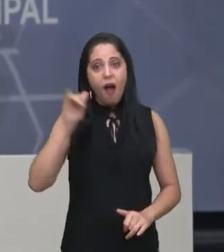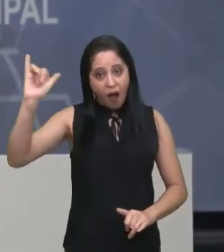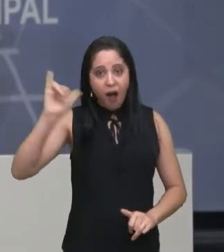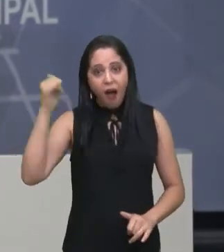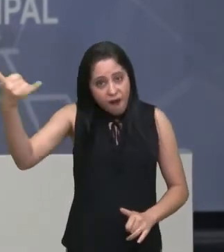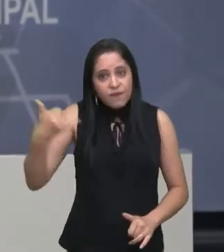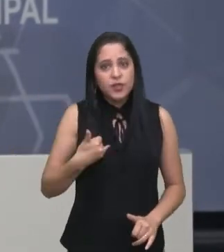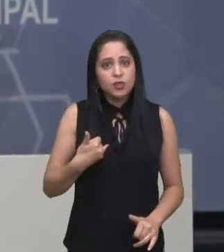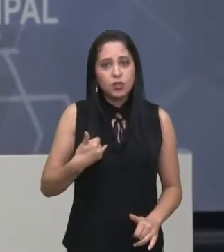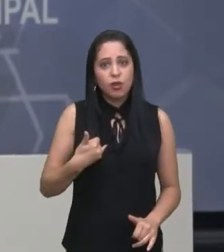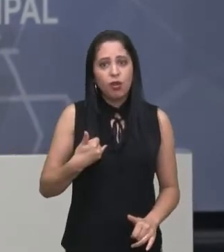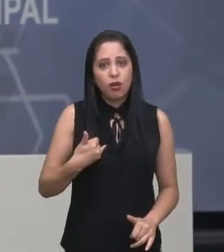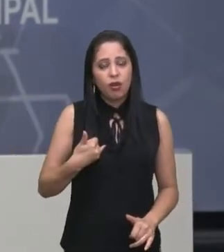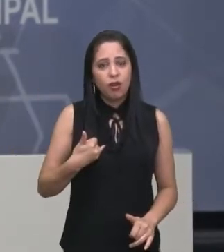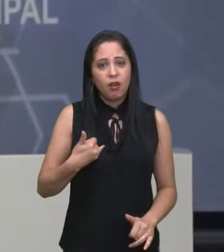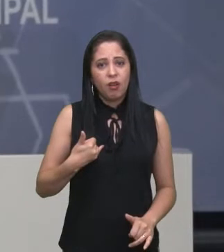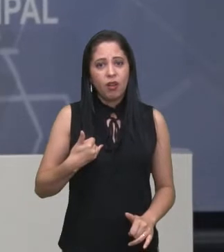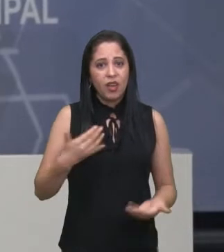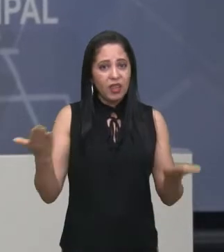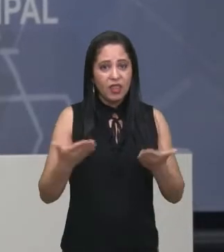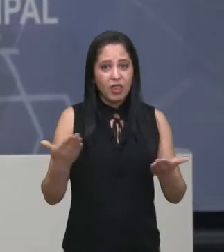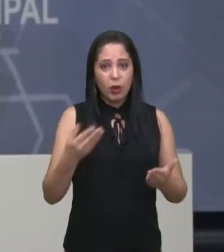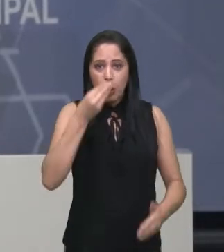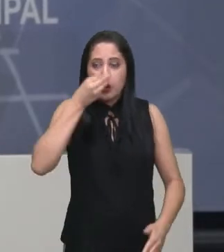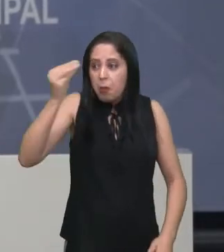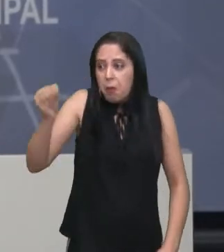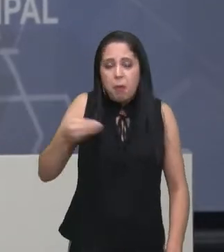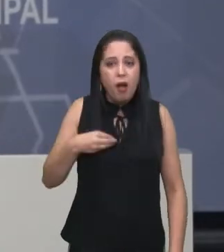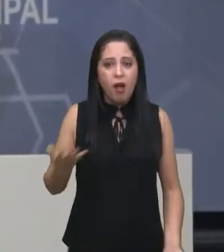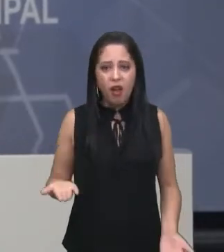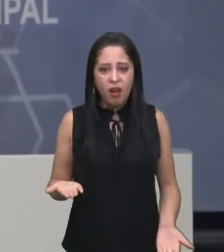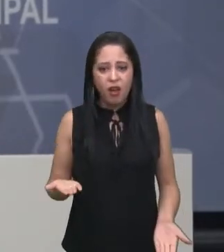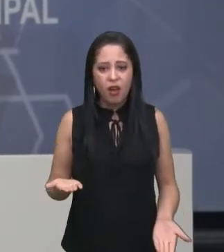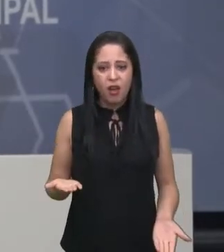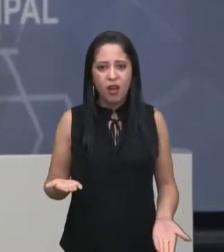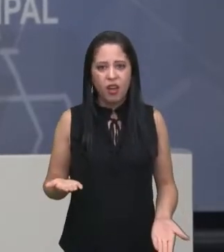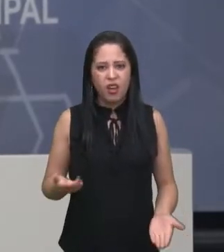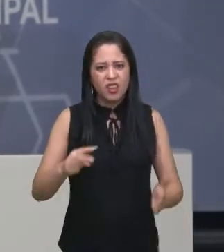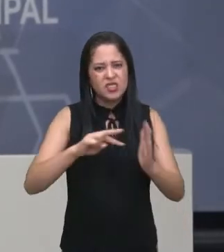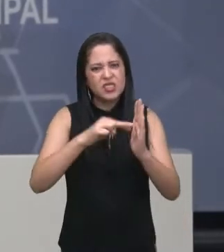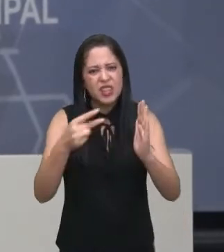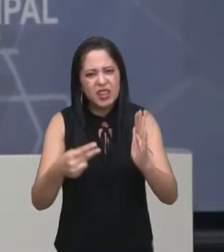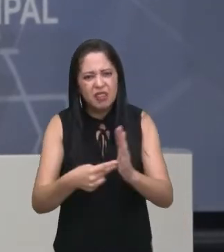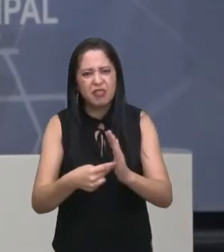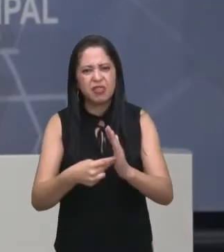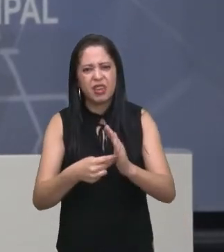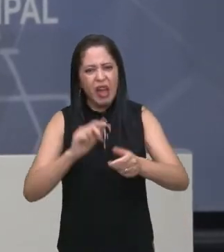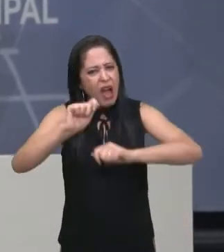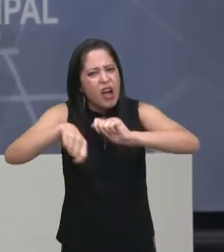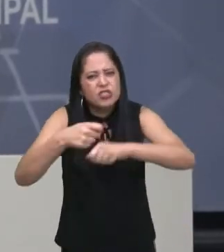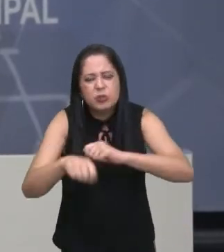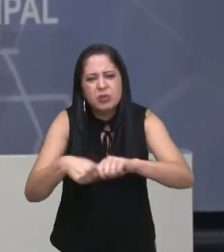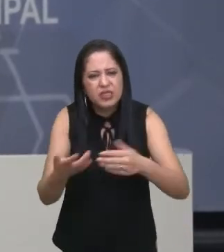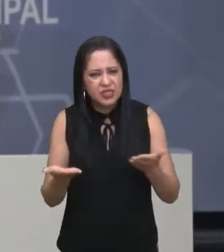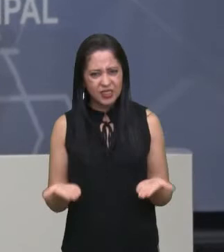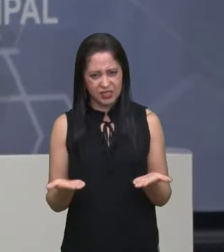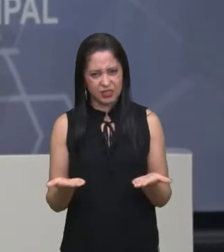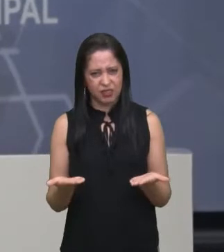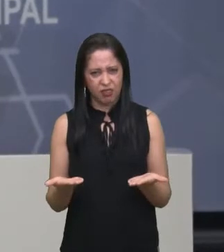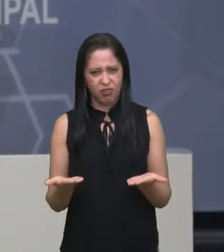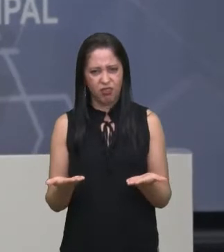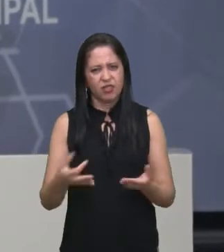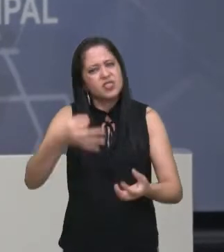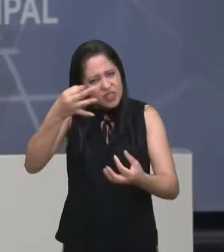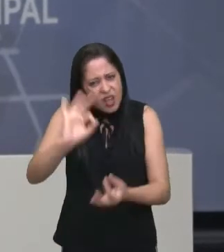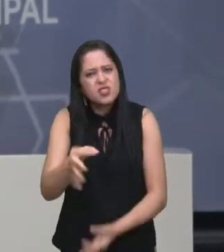vereador Walter, logo no começo desse projeto. Isso é governo, isso é gestão, isso é administrar uma